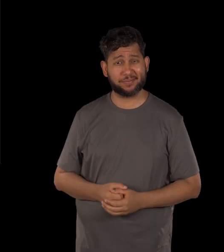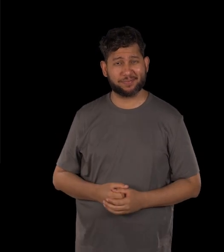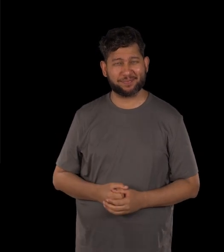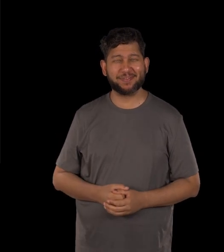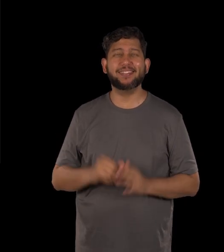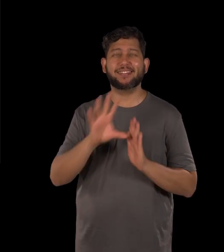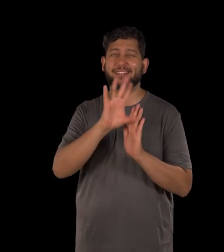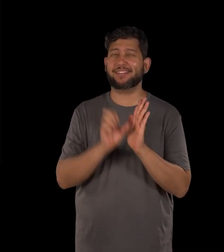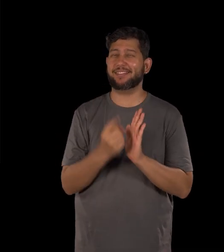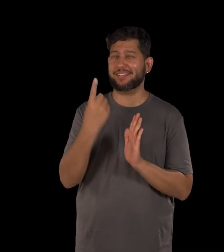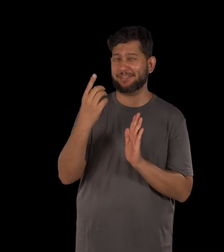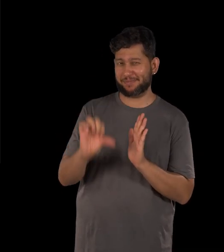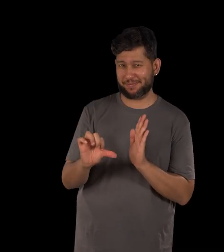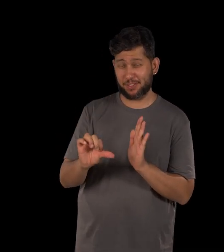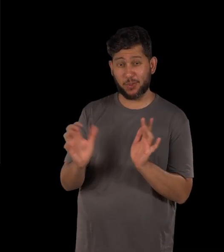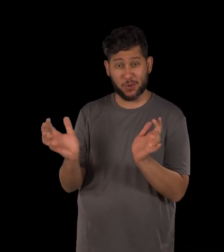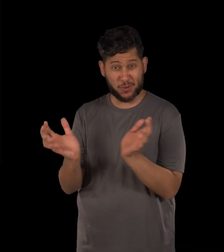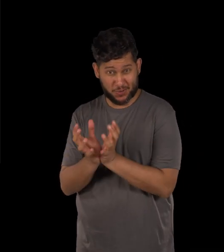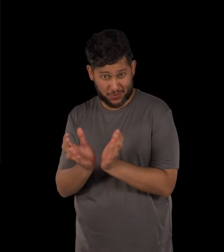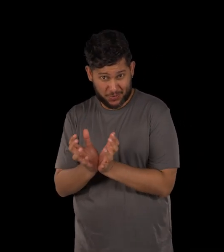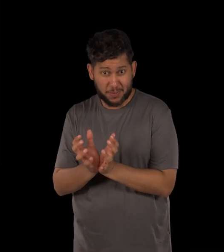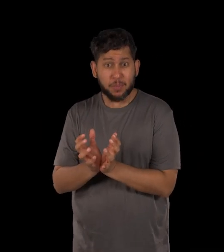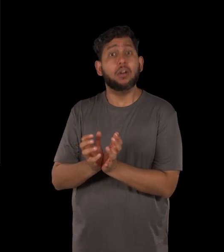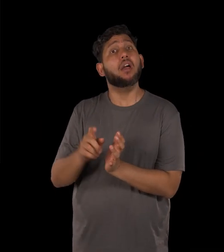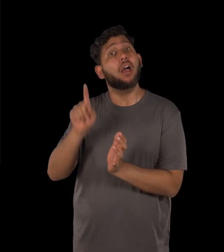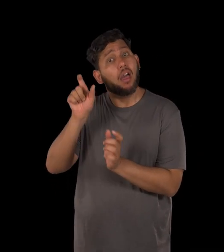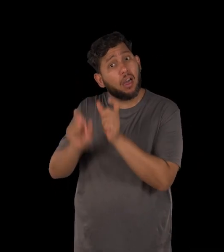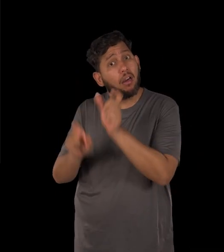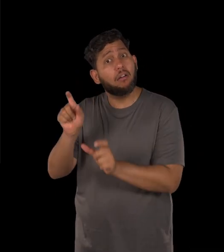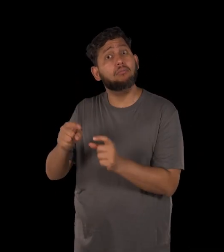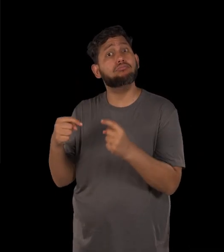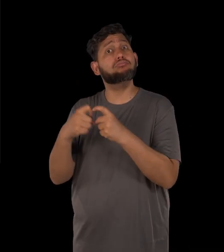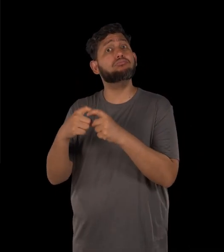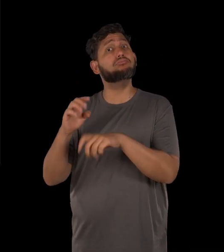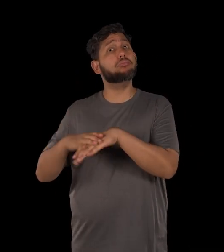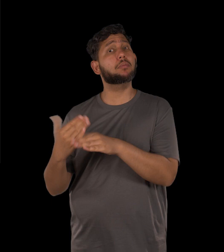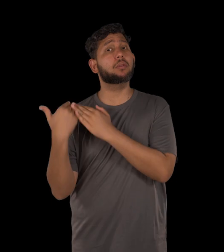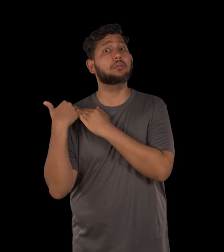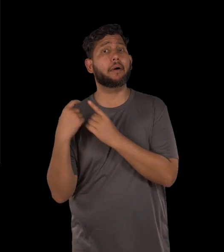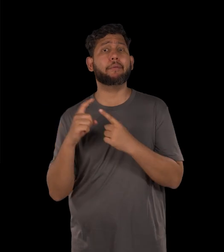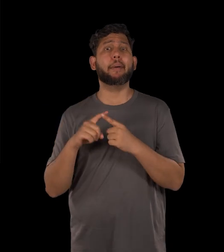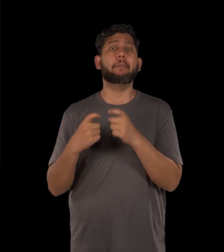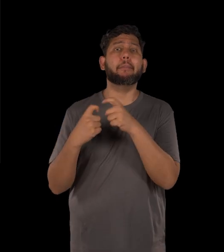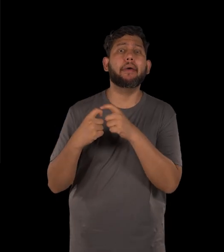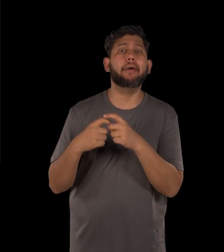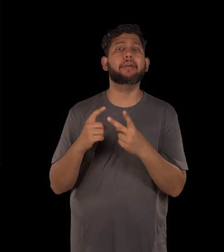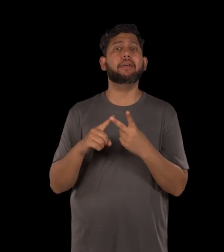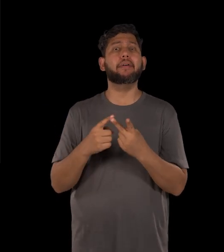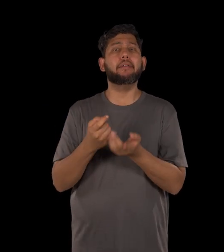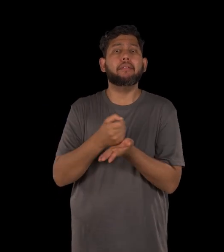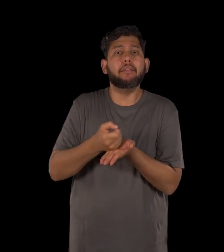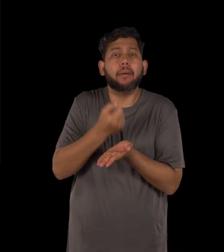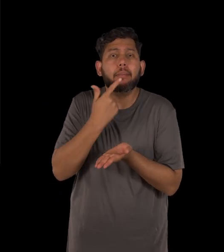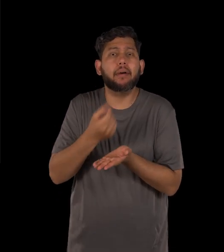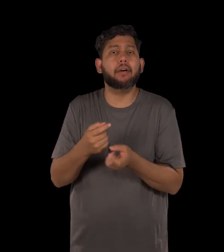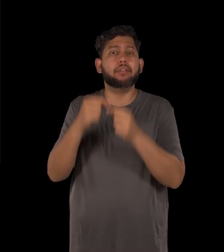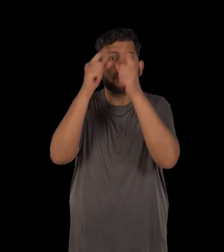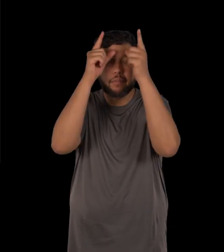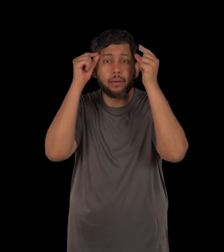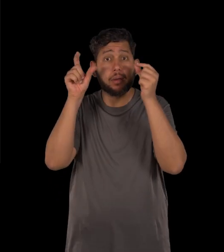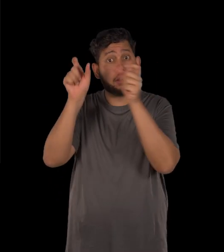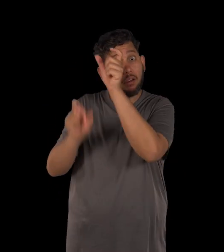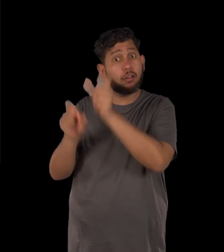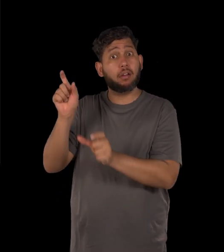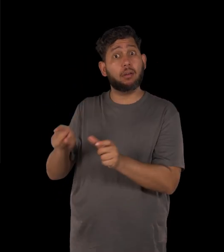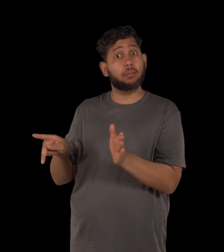do século XVII, os jesuítas exerciam as funções de médicos, farmacêuticos e enfermeiros. Esses